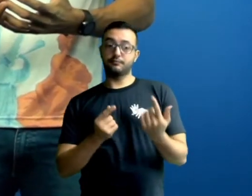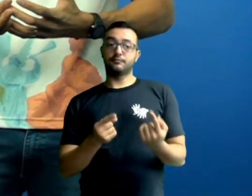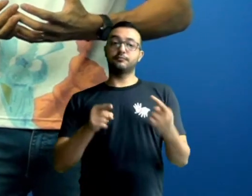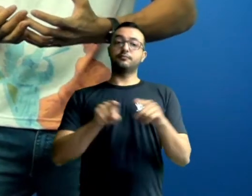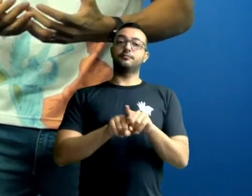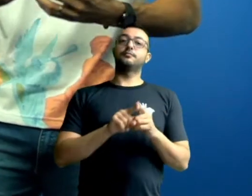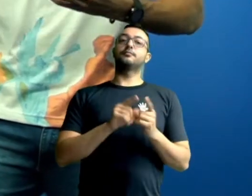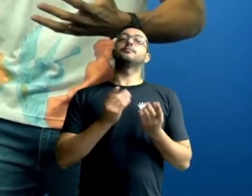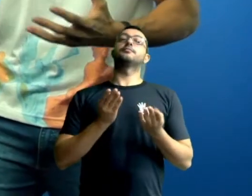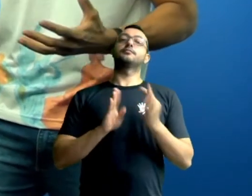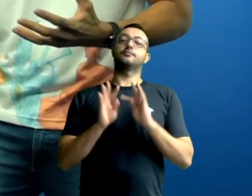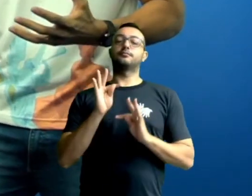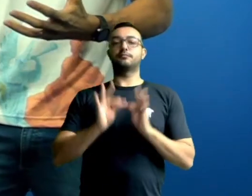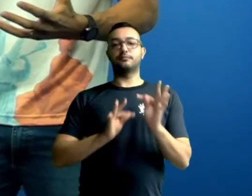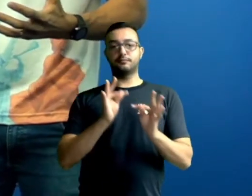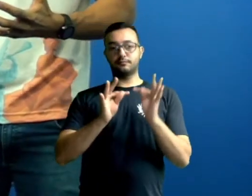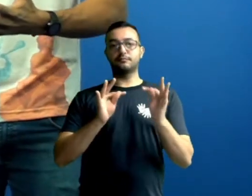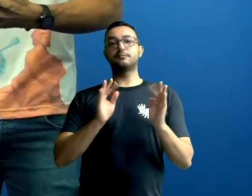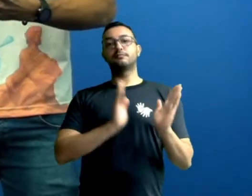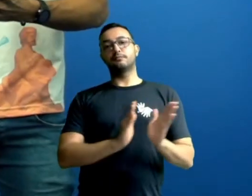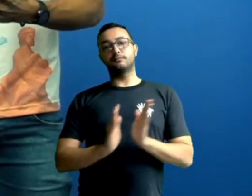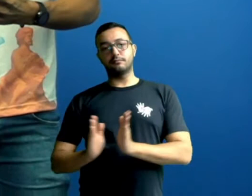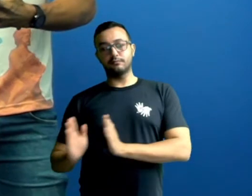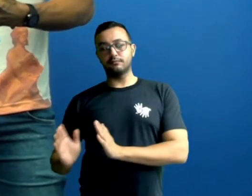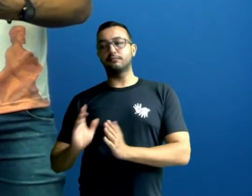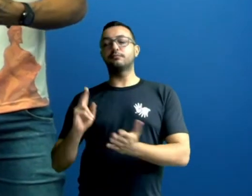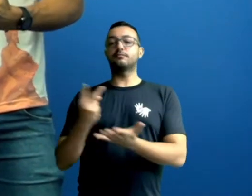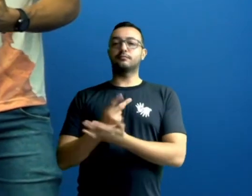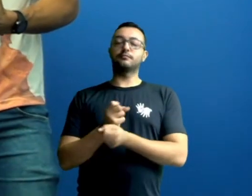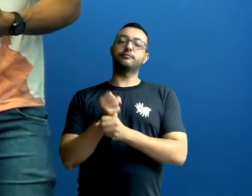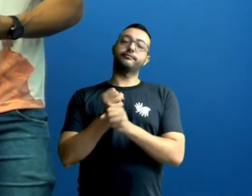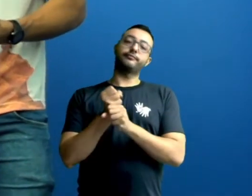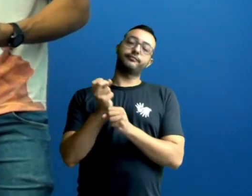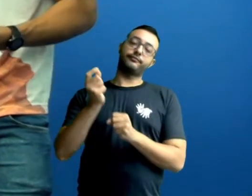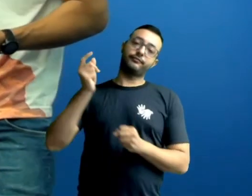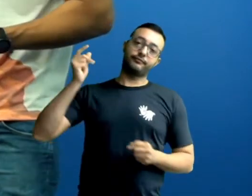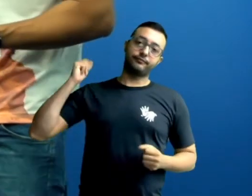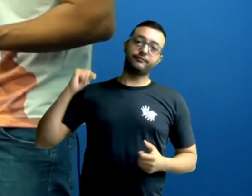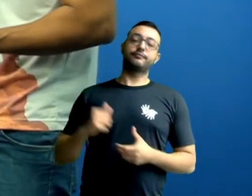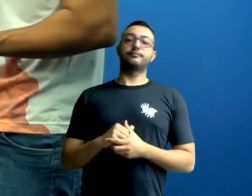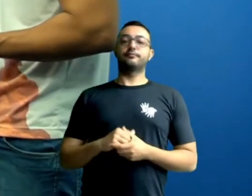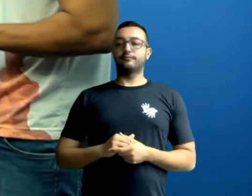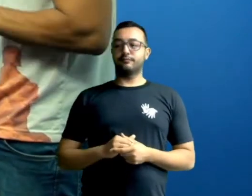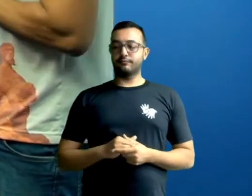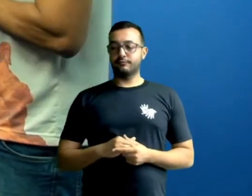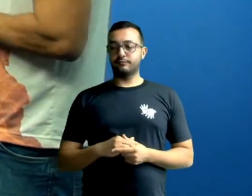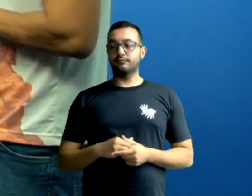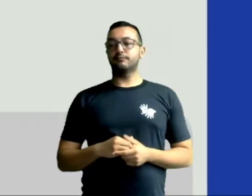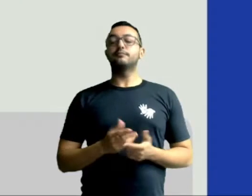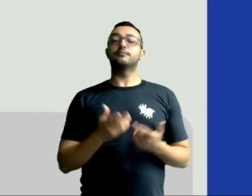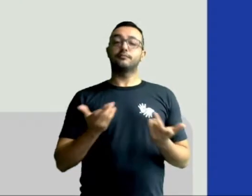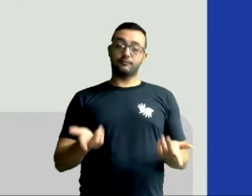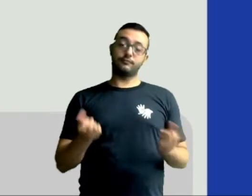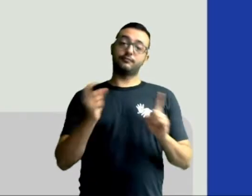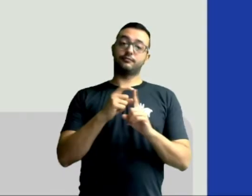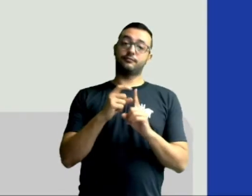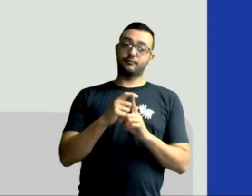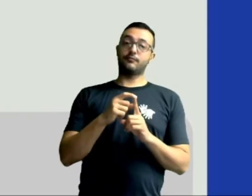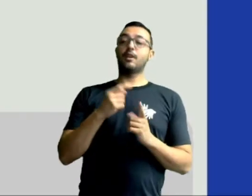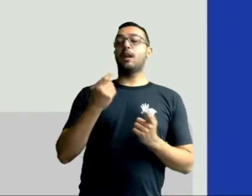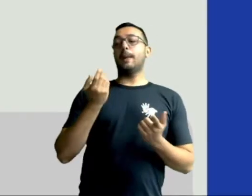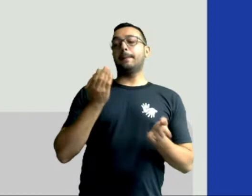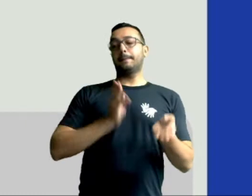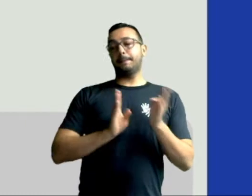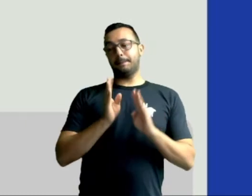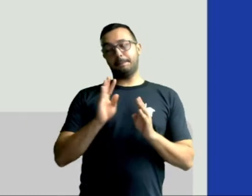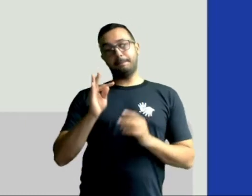à biotecnologia são processos que ocorrem há milhares e milhares de anos atrás. O termo biotecnologia,